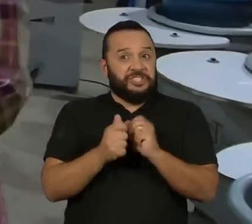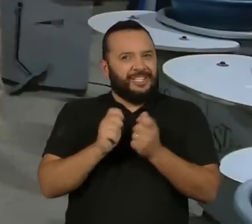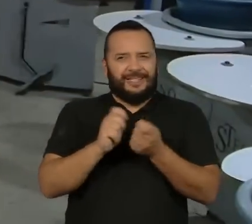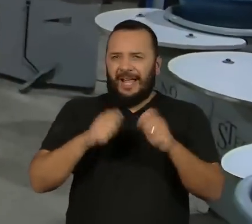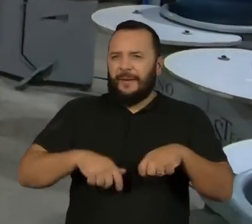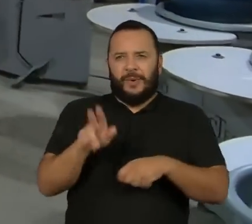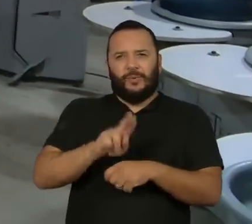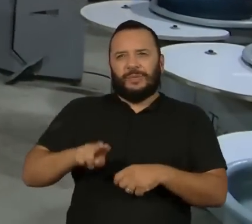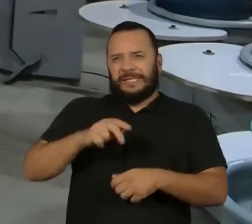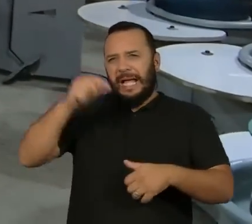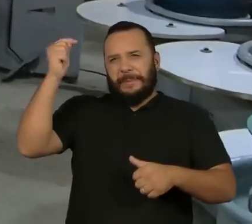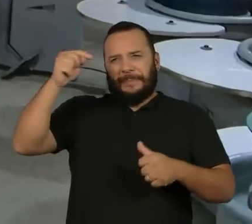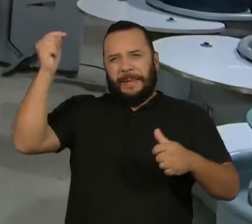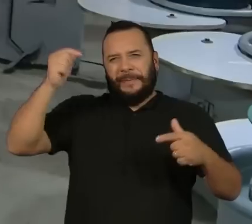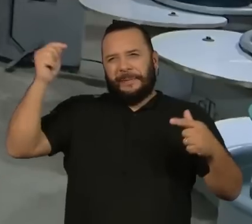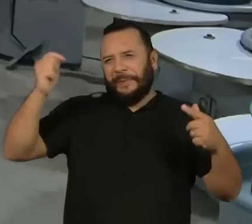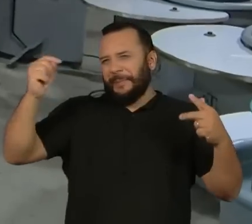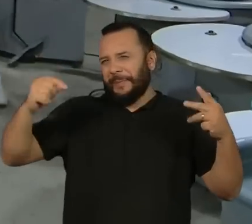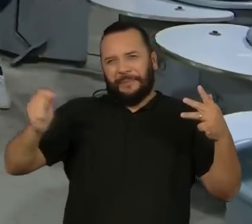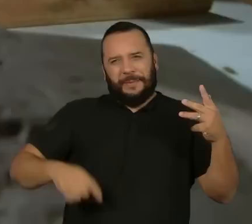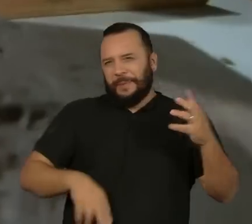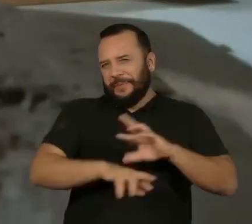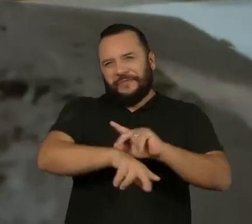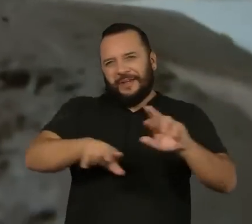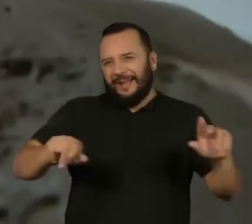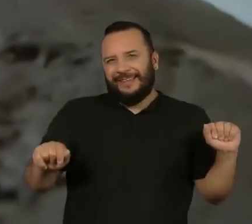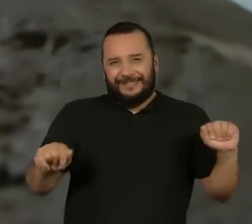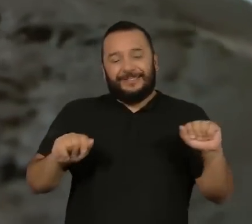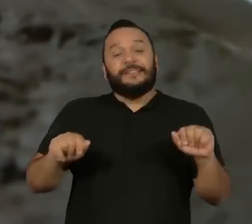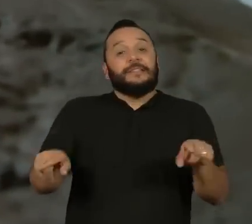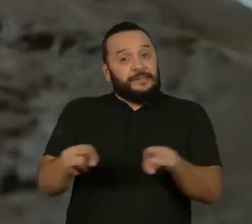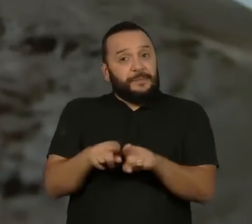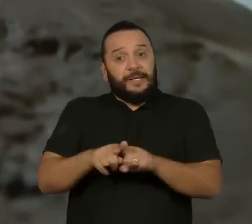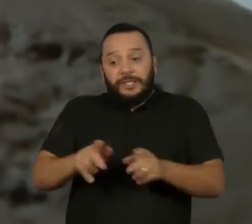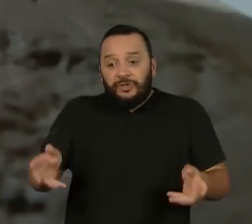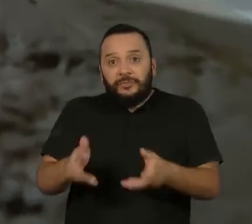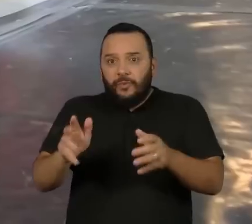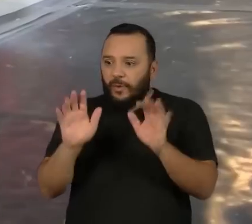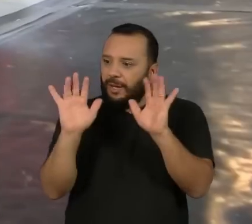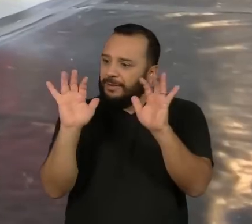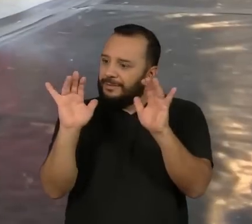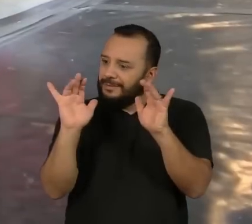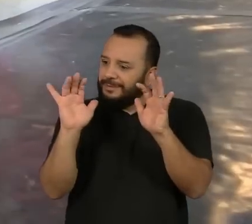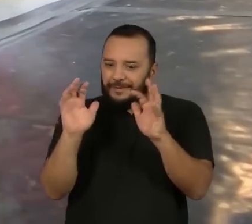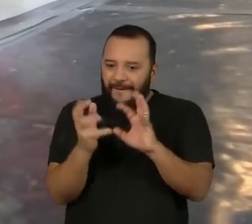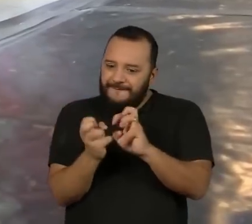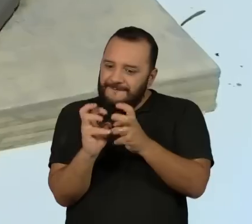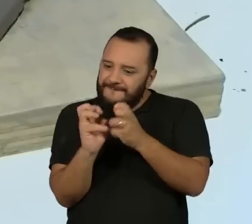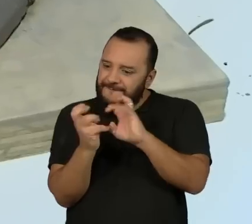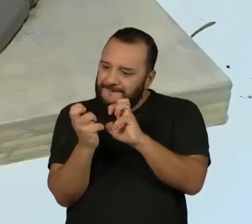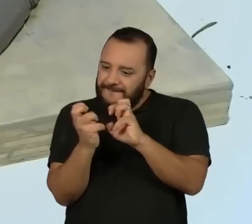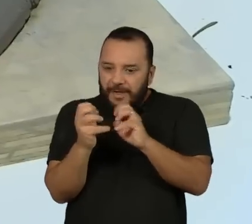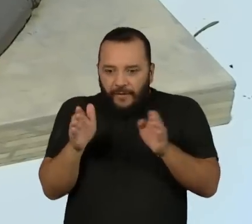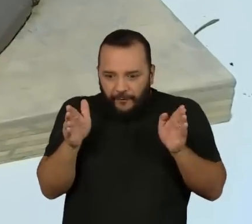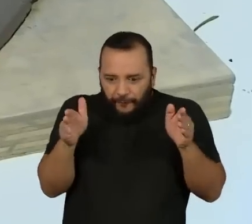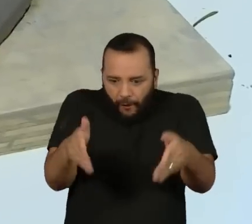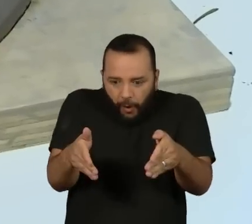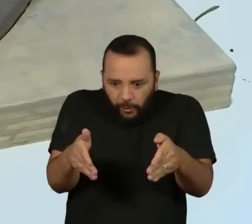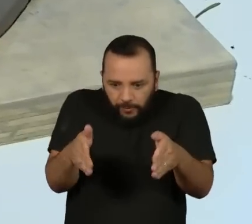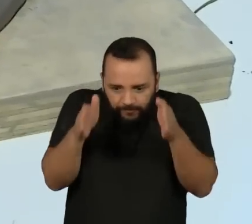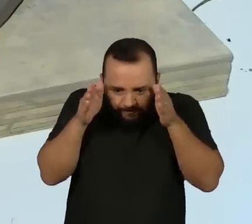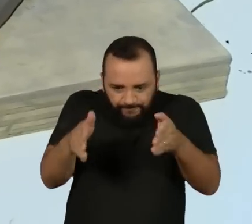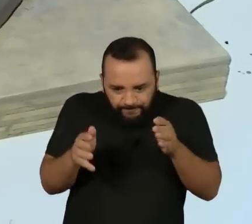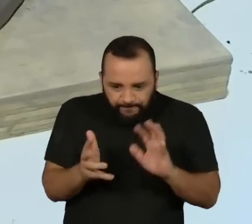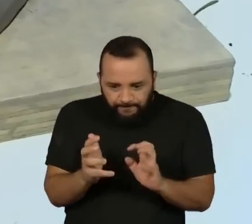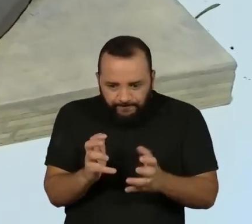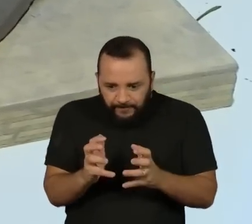que permite infinitas possibilidades. Estimula a coordenação motora, a concentração e permite que a criança se